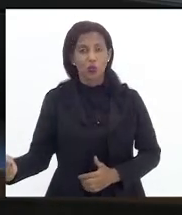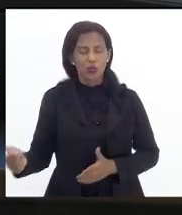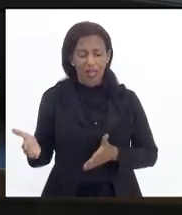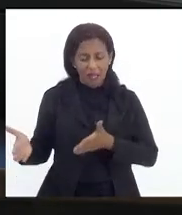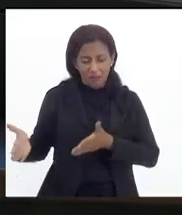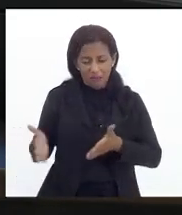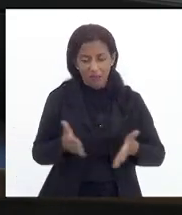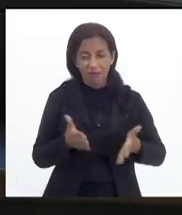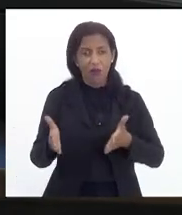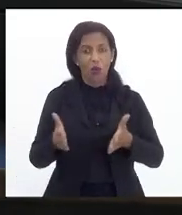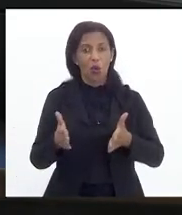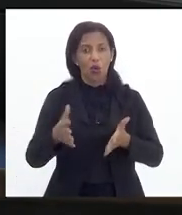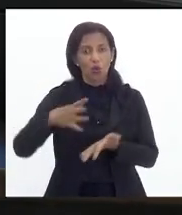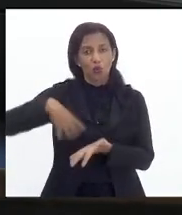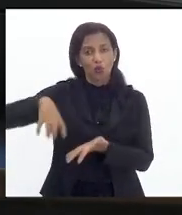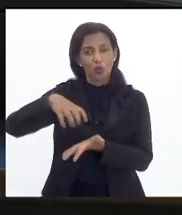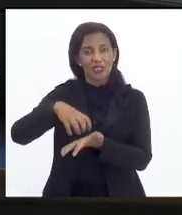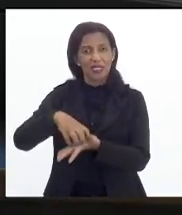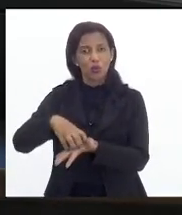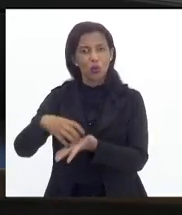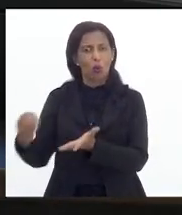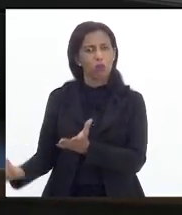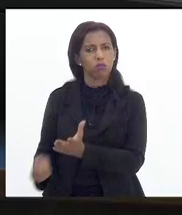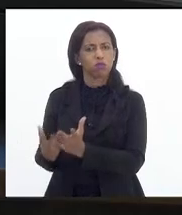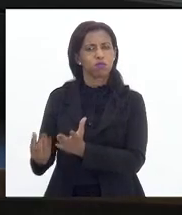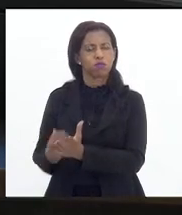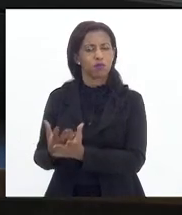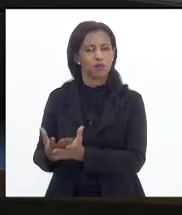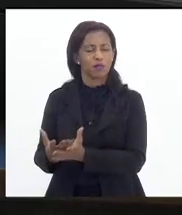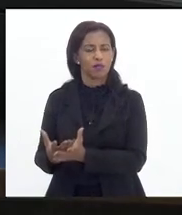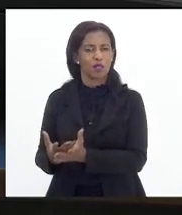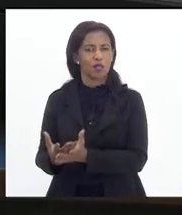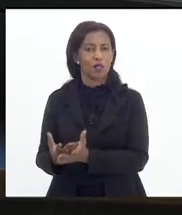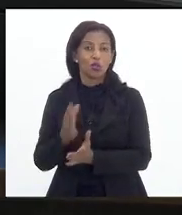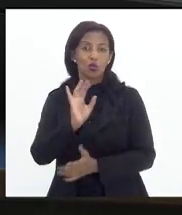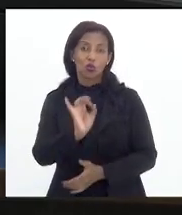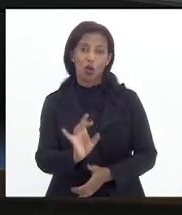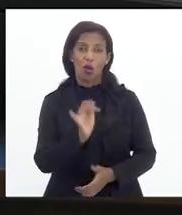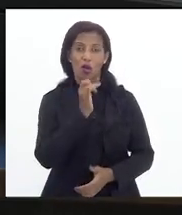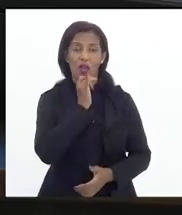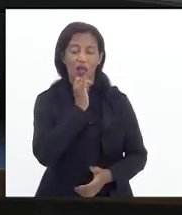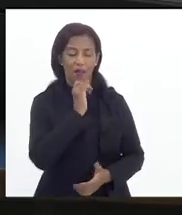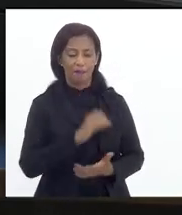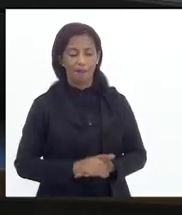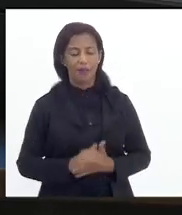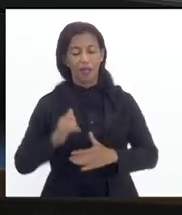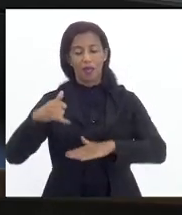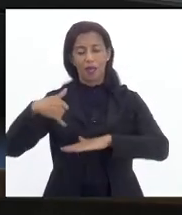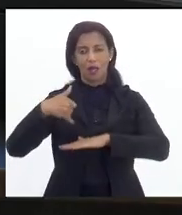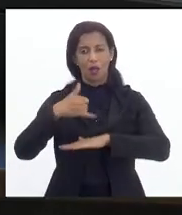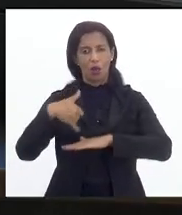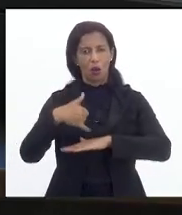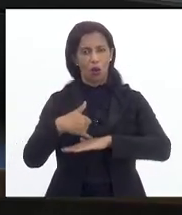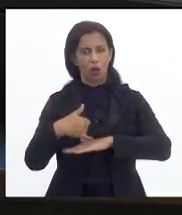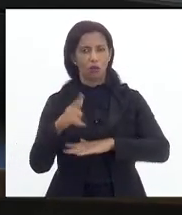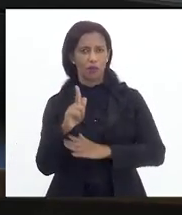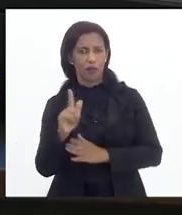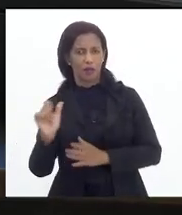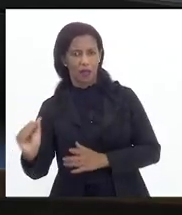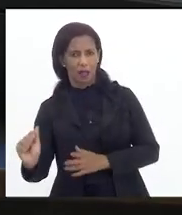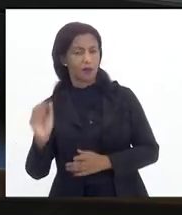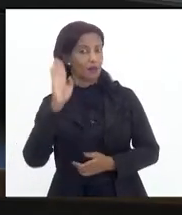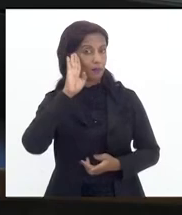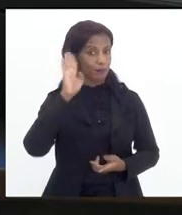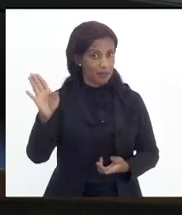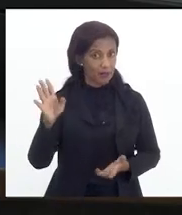encadeamento do setor produtivo só para citar aqui um exemplo setor de óleo e gás lá que